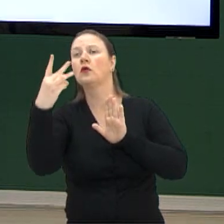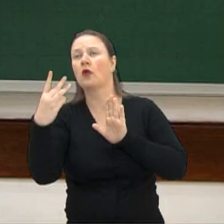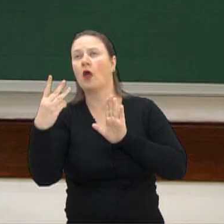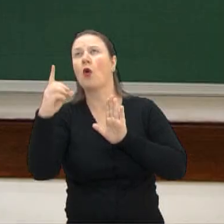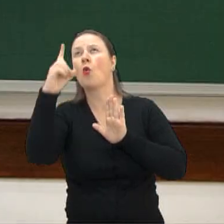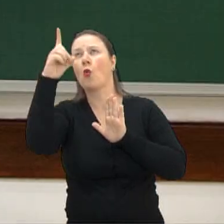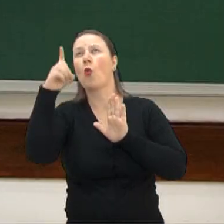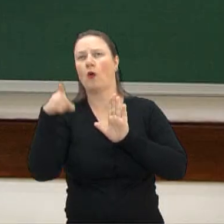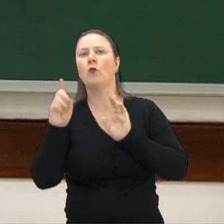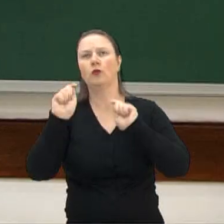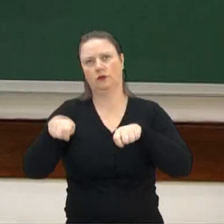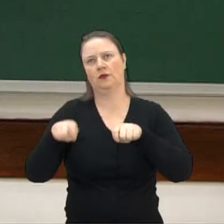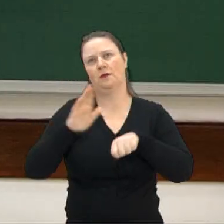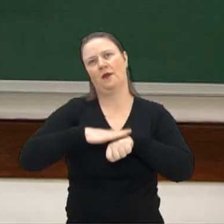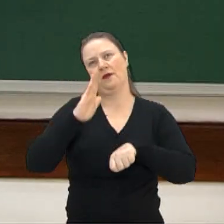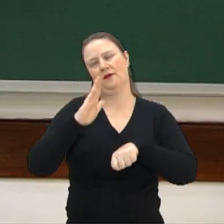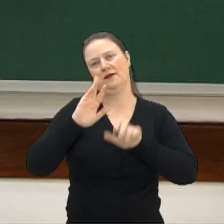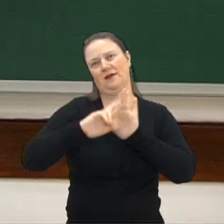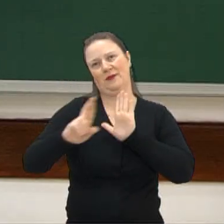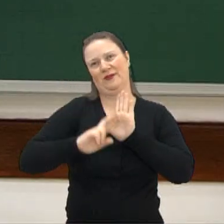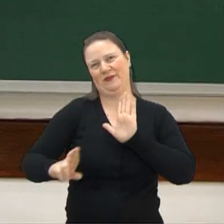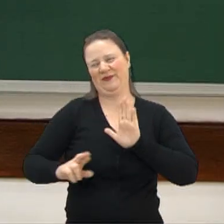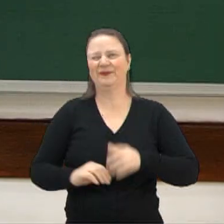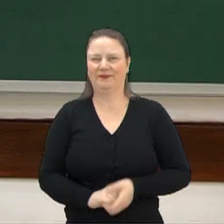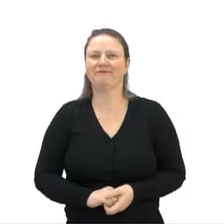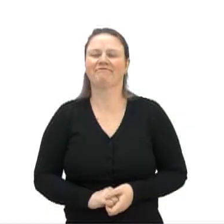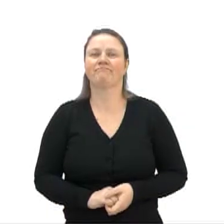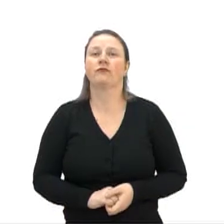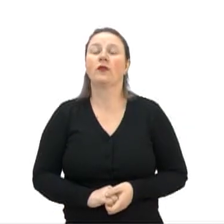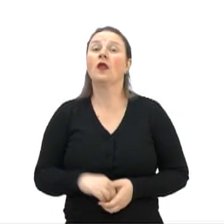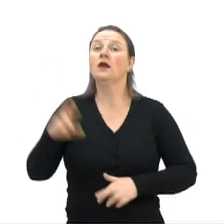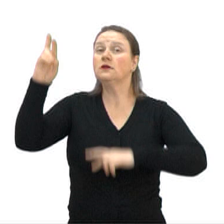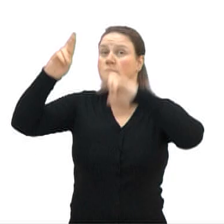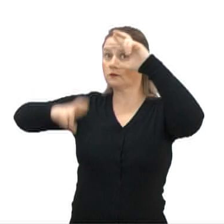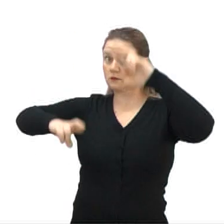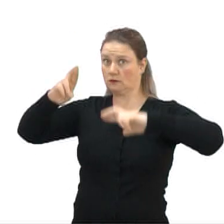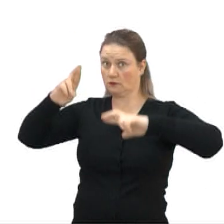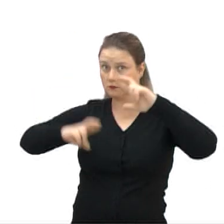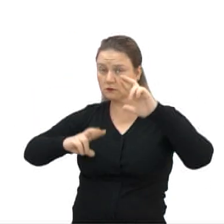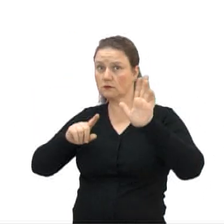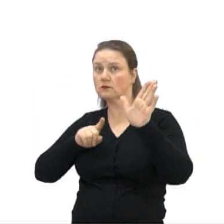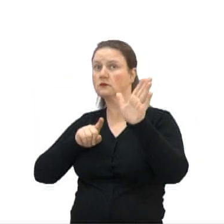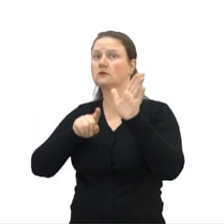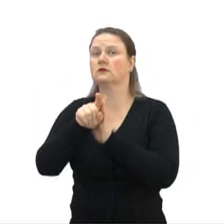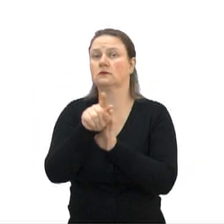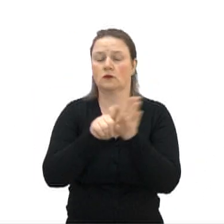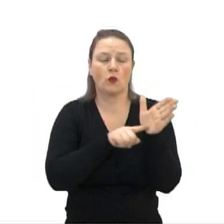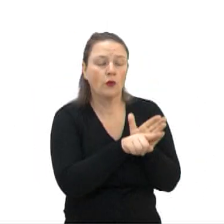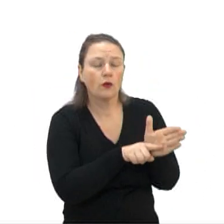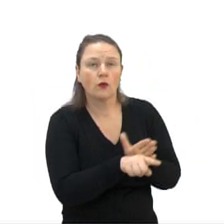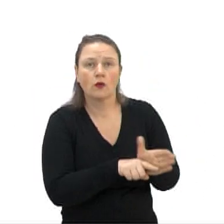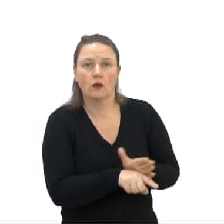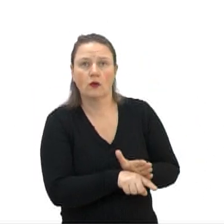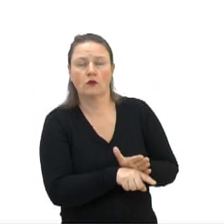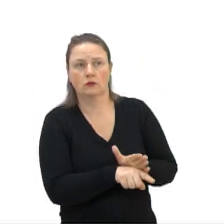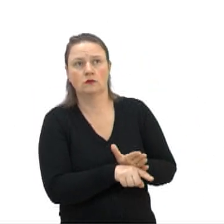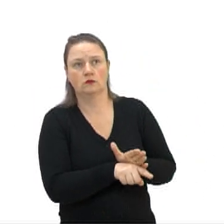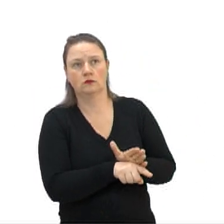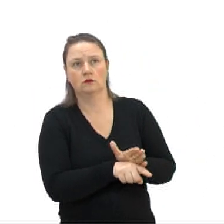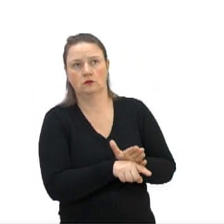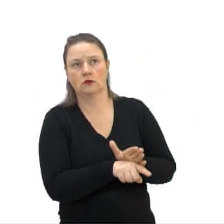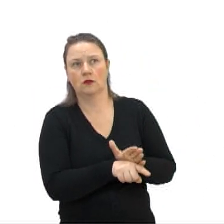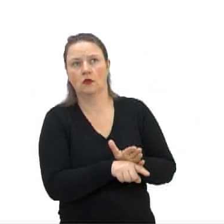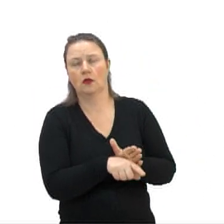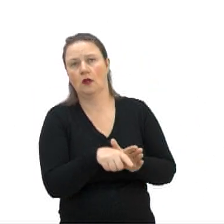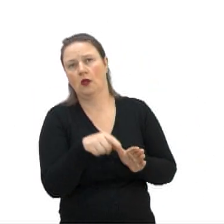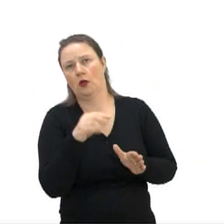percentual, beleza? Continuando. Analise a pergunta da pesquisa. O senhor, aí a atividade, né?